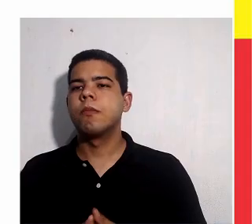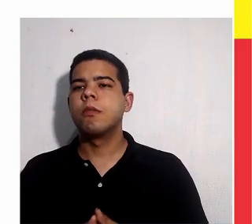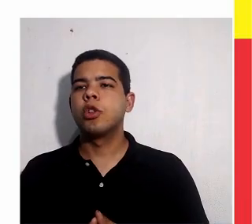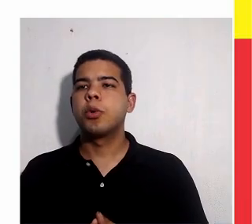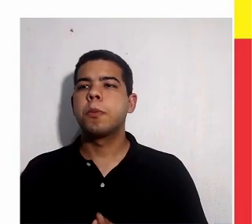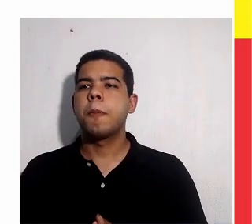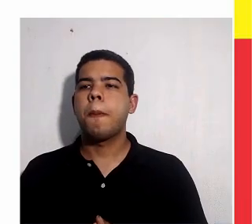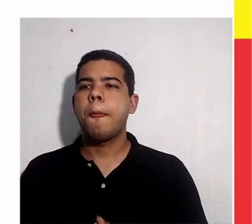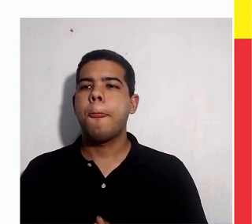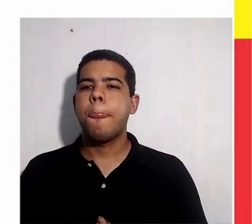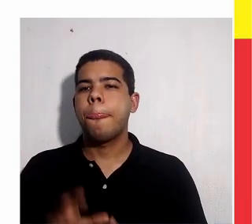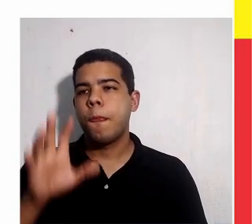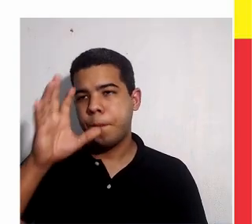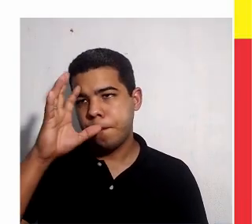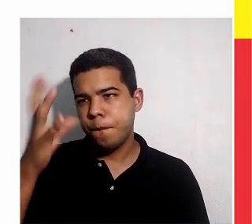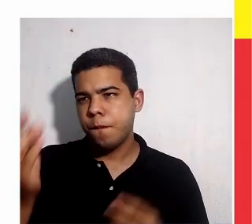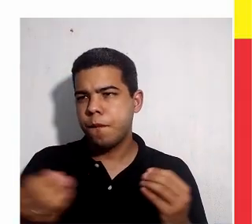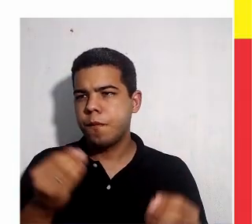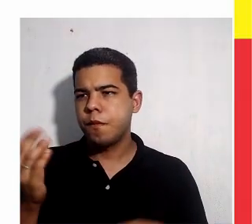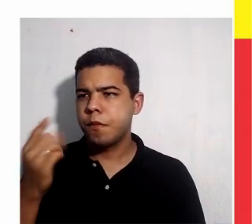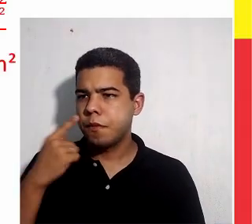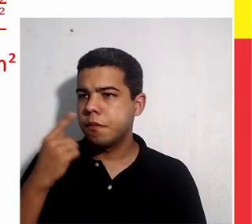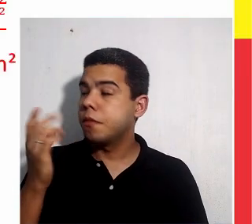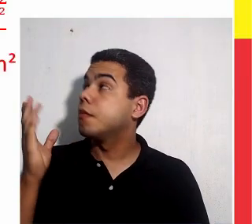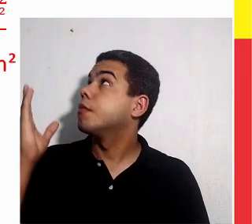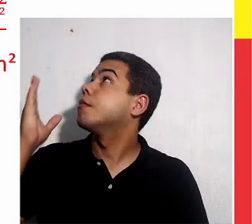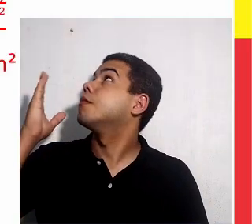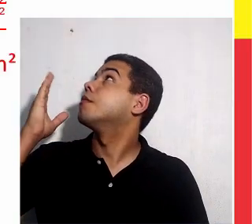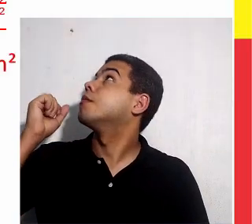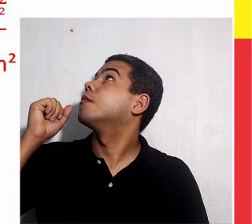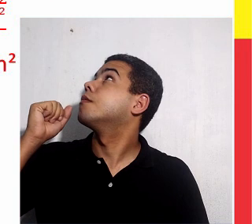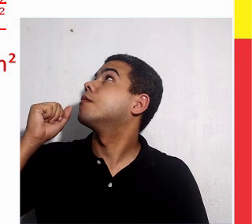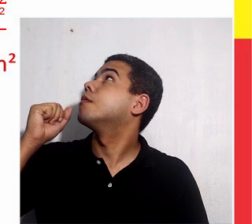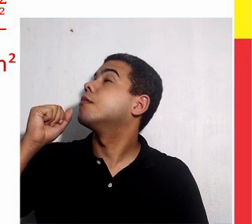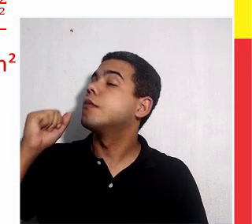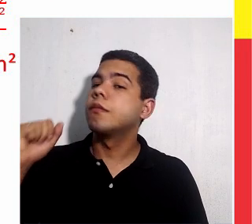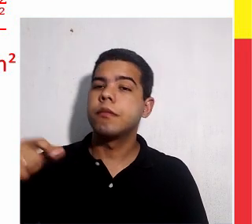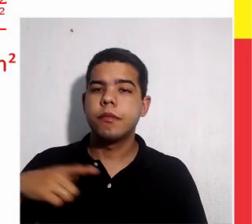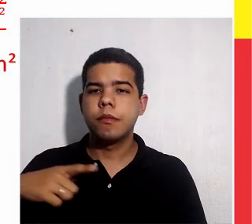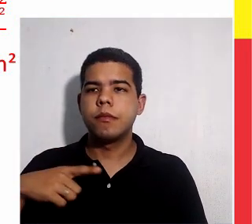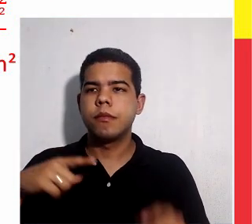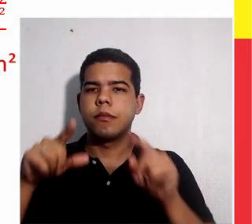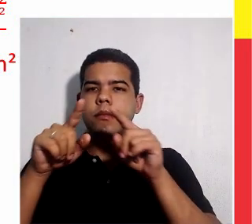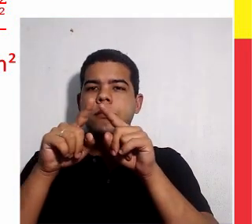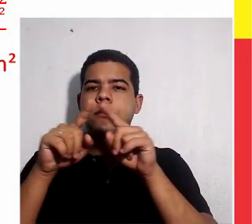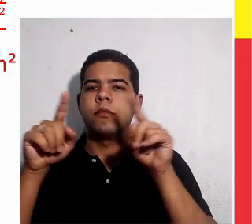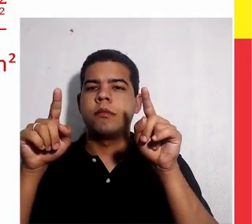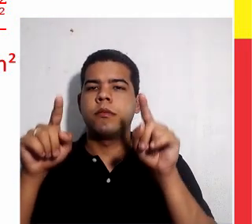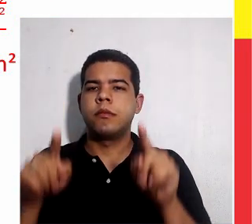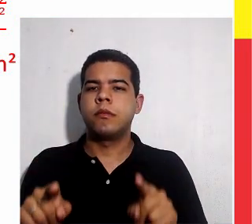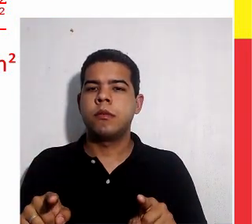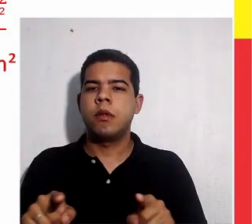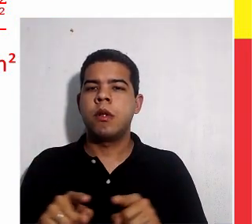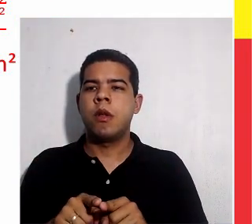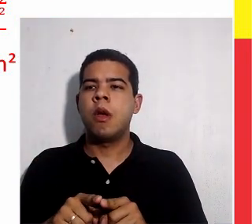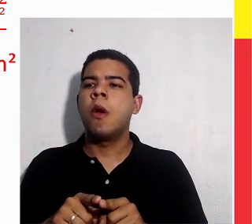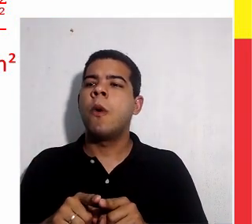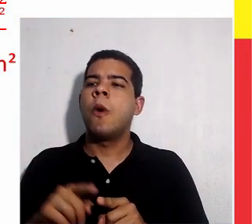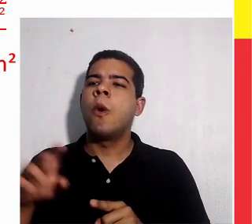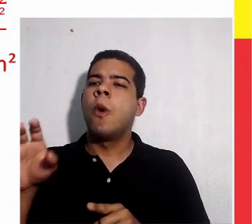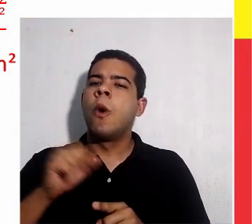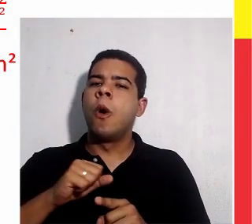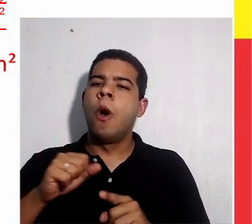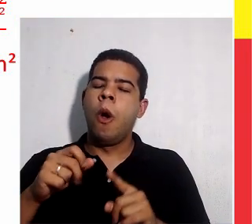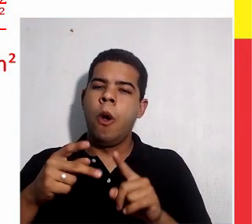lá. Vamos à nossa solução aqui. Como eu disse, né? Eu tenho um retângulo e vou